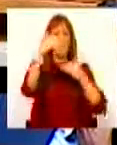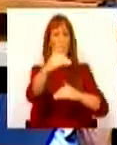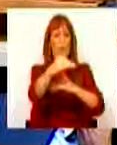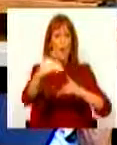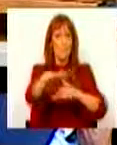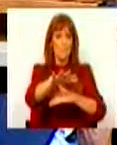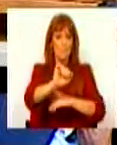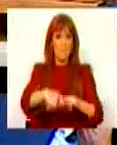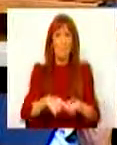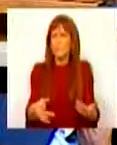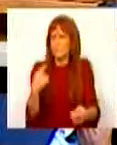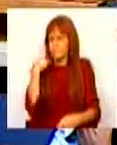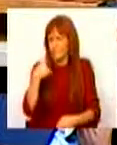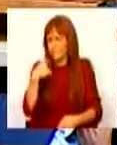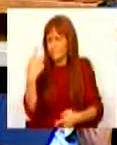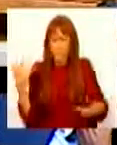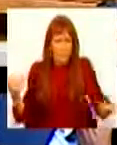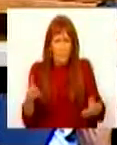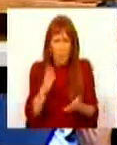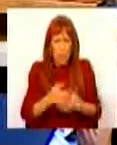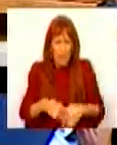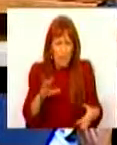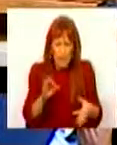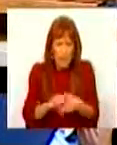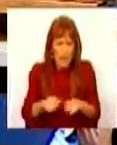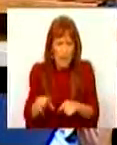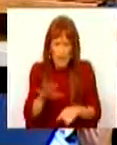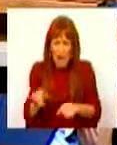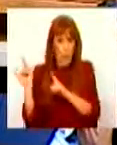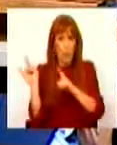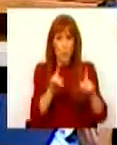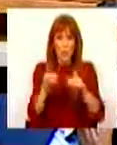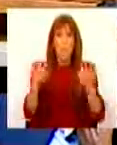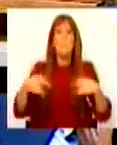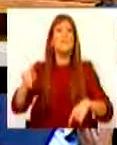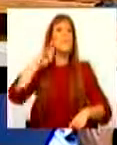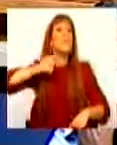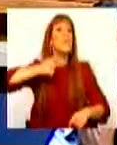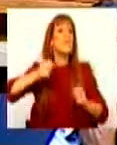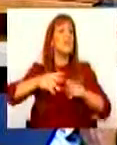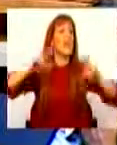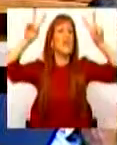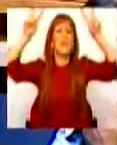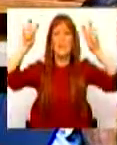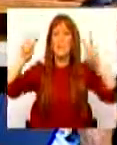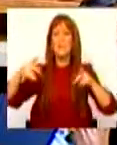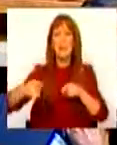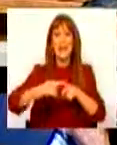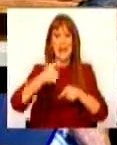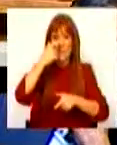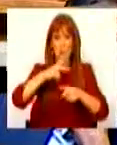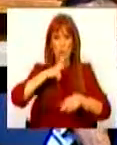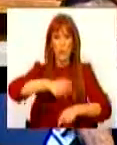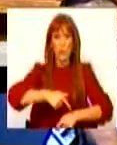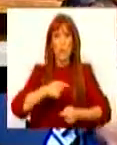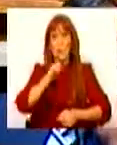Bom, isso só demonstra, não só no que diz respeito à área dos transportes, mas fundamentalmente aos grandes temas que interessam os portugueses,